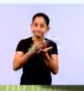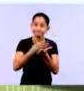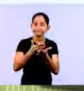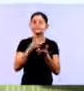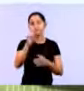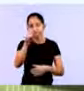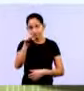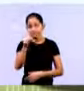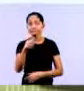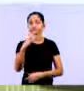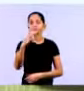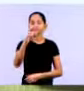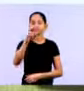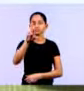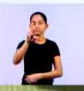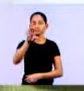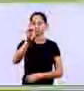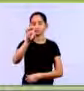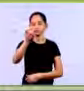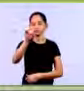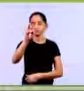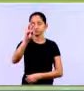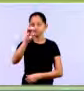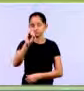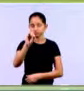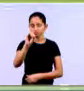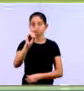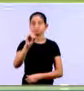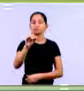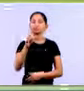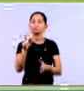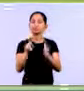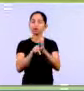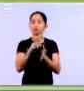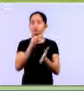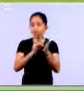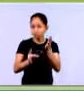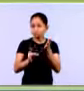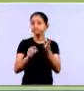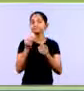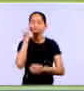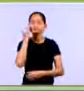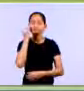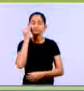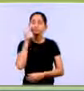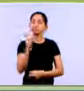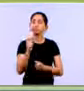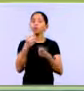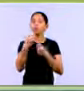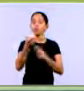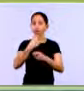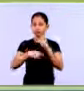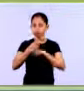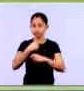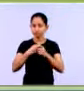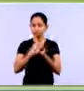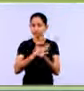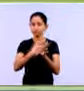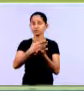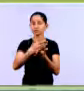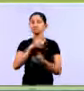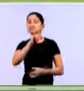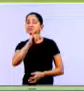crédito tributário. Então, em que instante a administração pública pode cobrar o tributo? Ela vai cobrar a